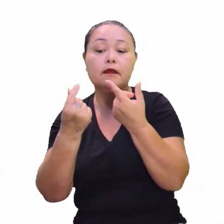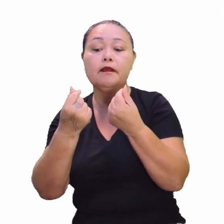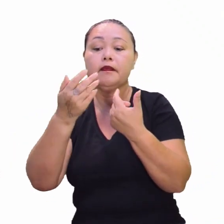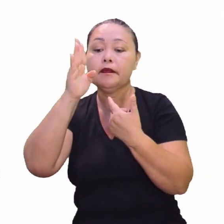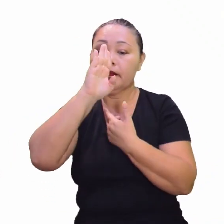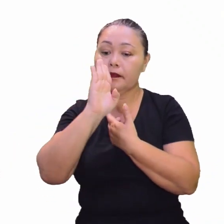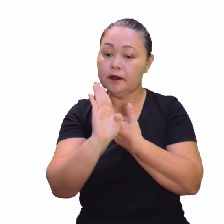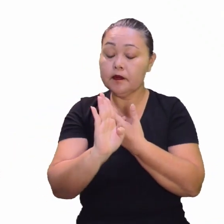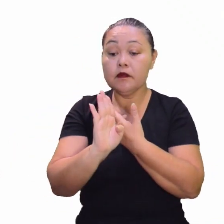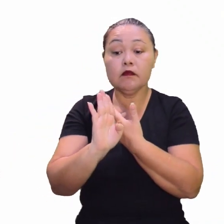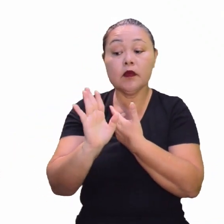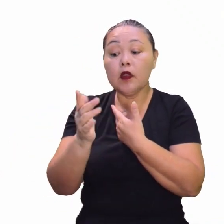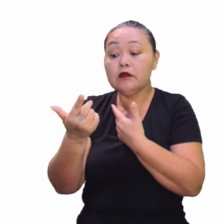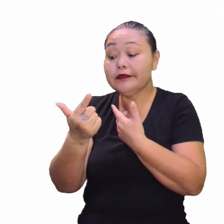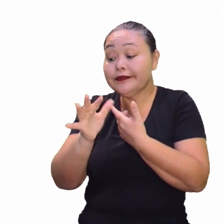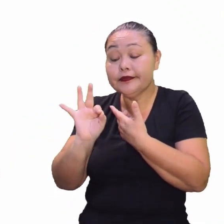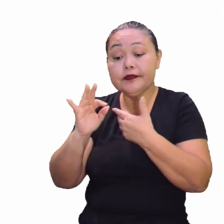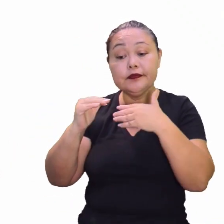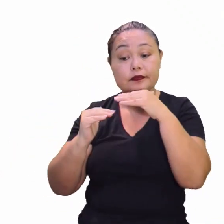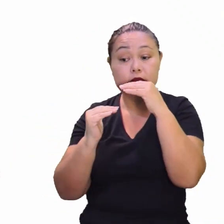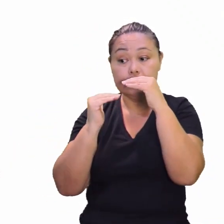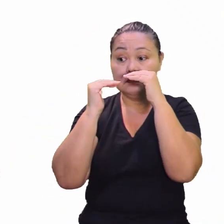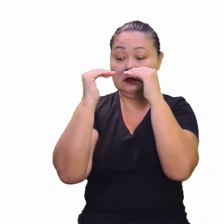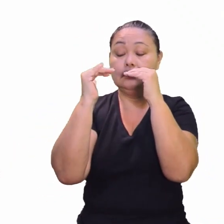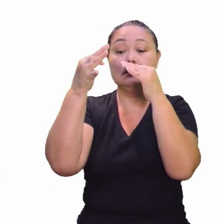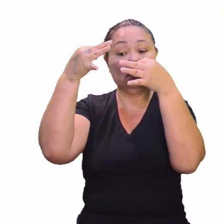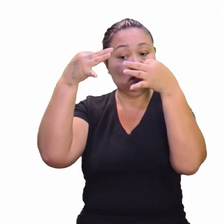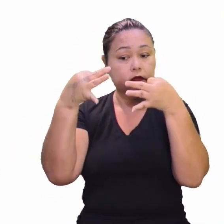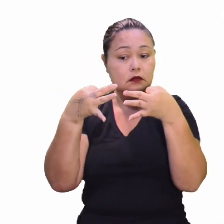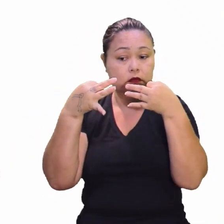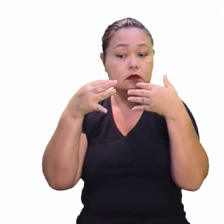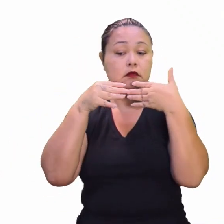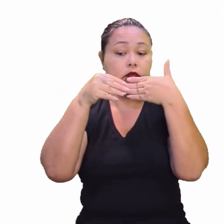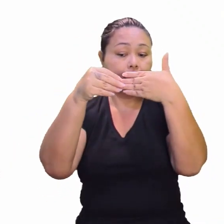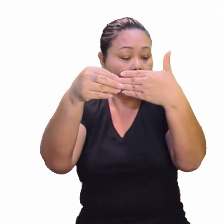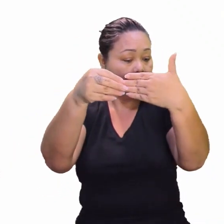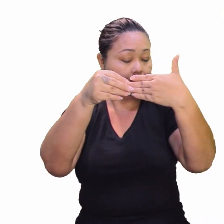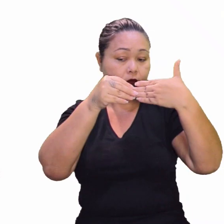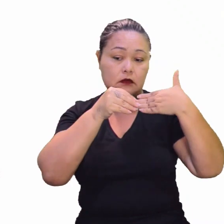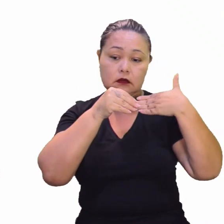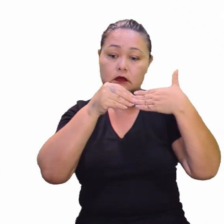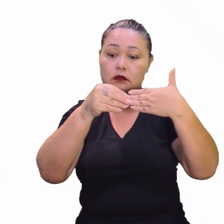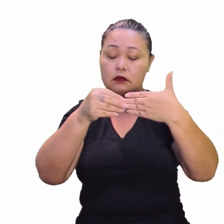nós não estarmos num nível adequado de transporte